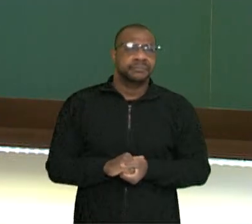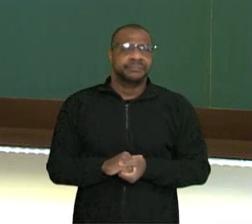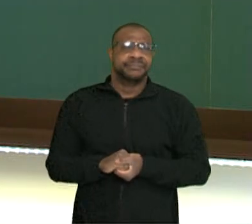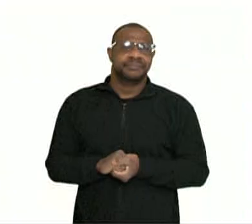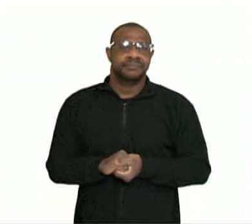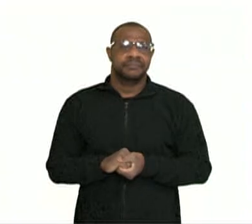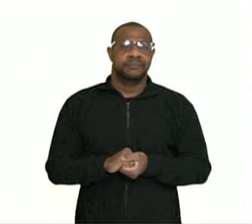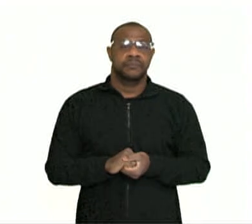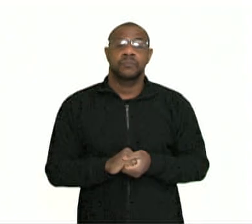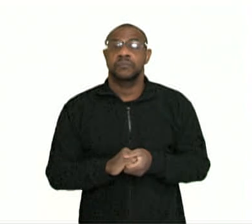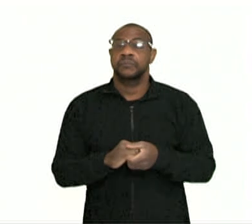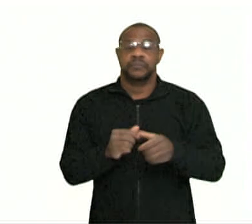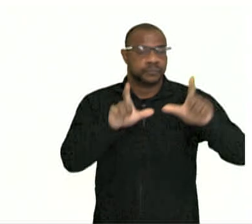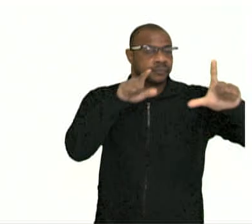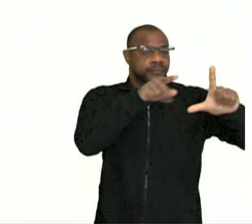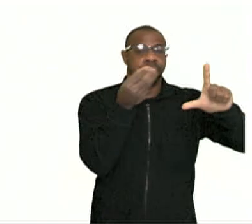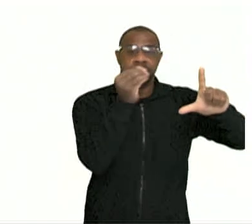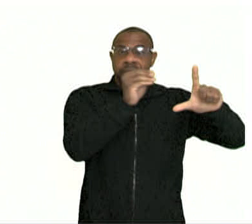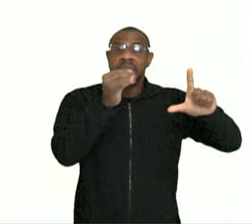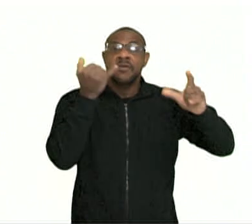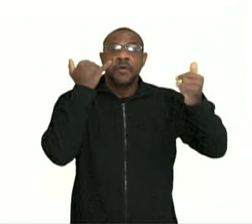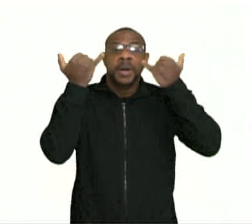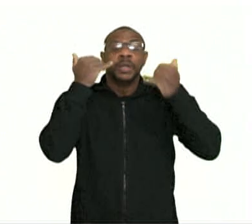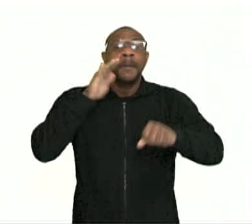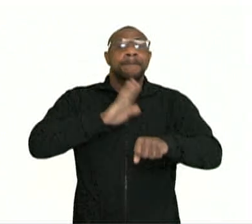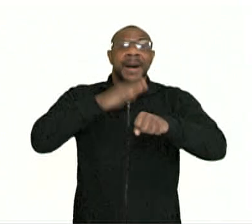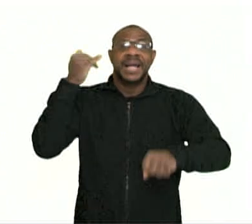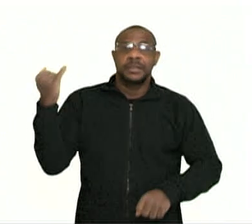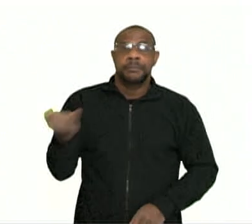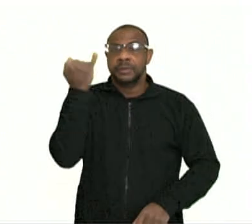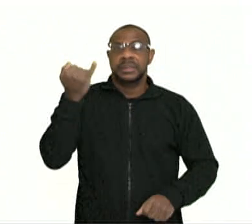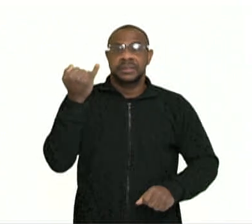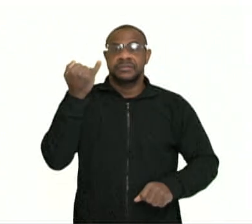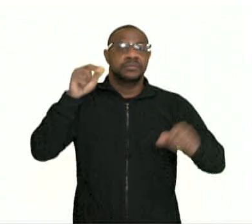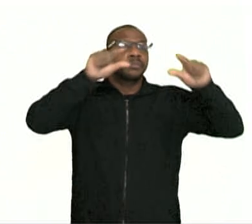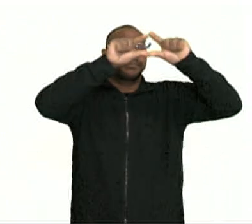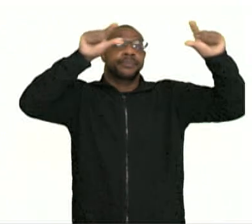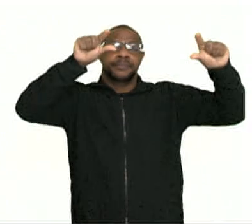Colocar a informação que você considera mais importante no início do panfleto.